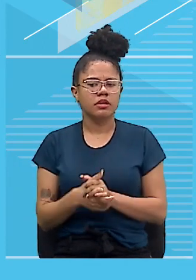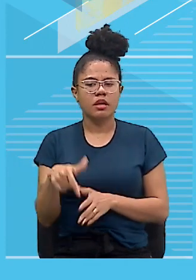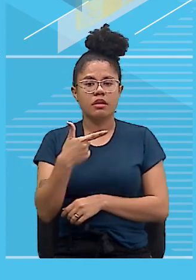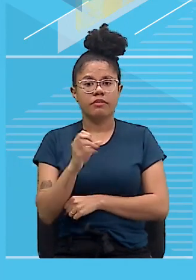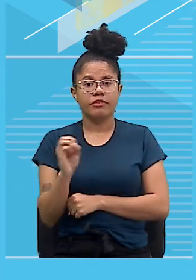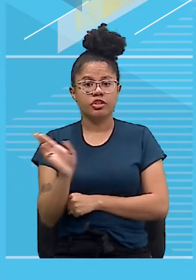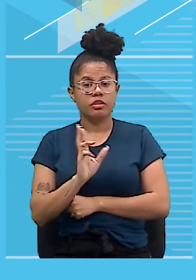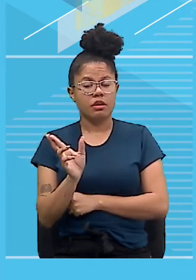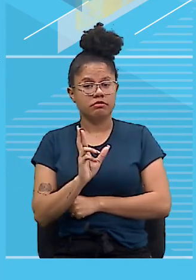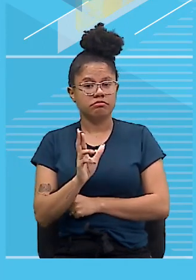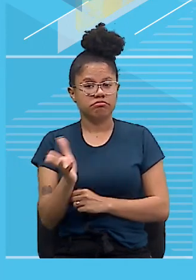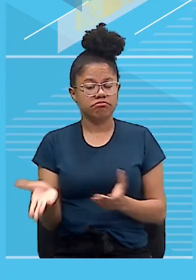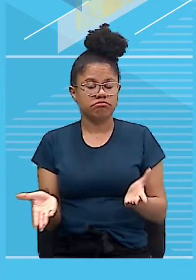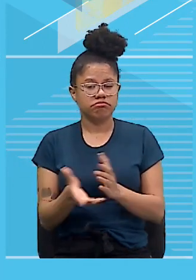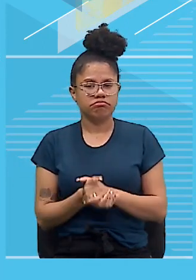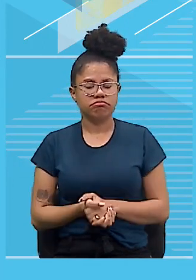20